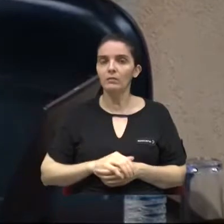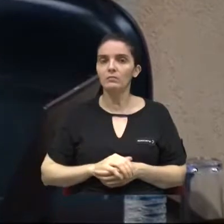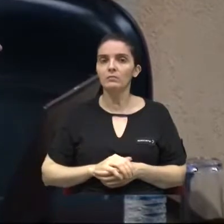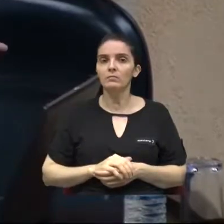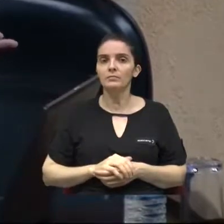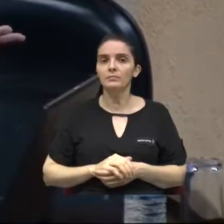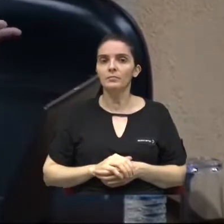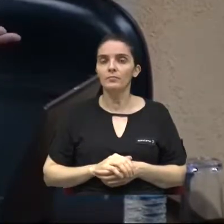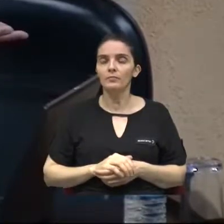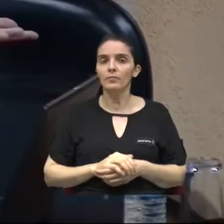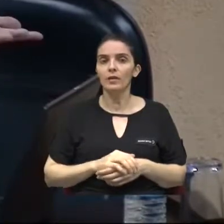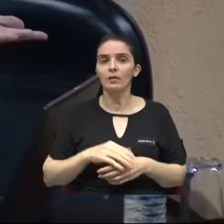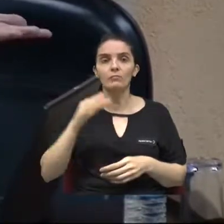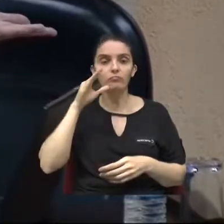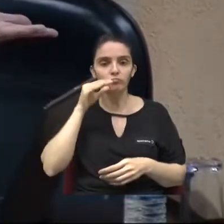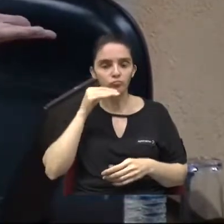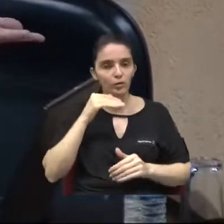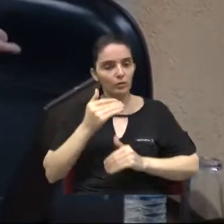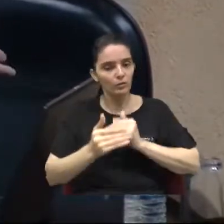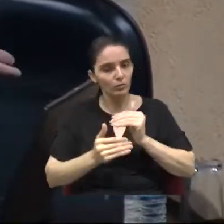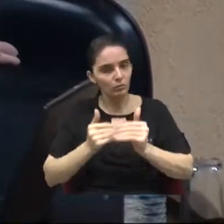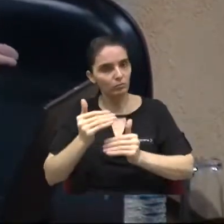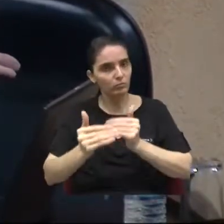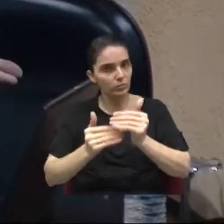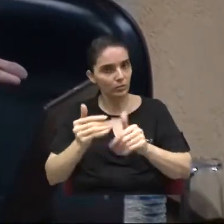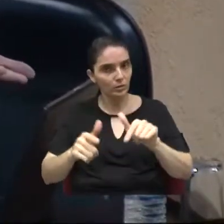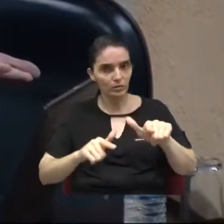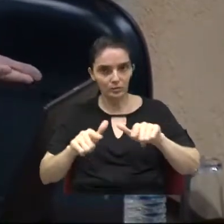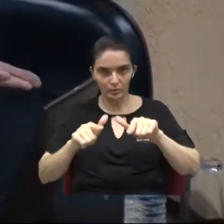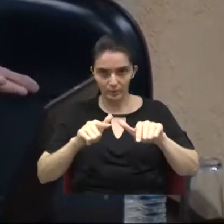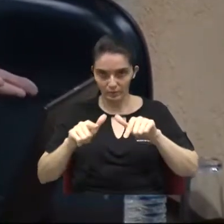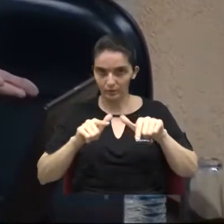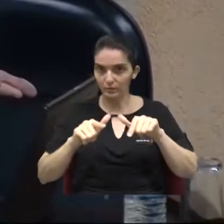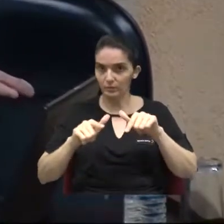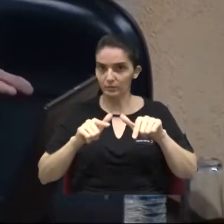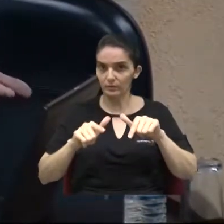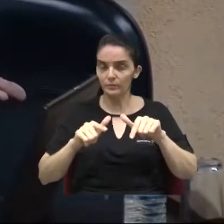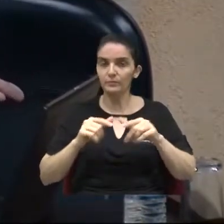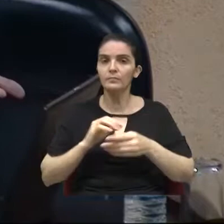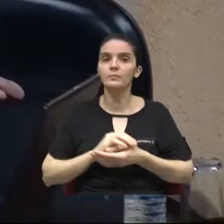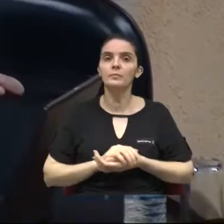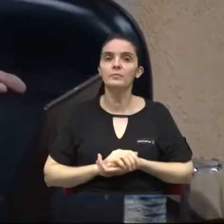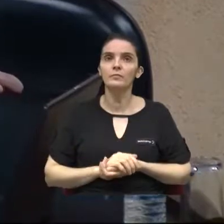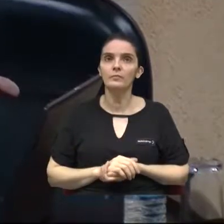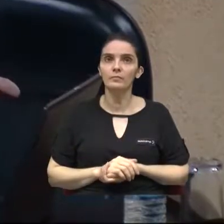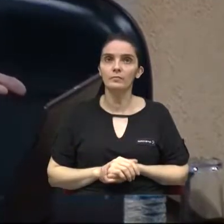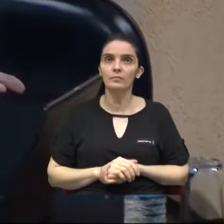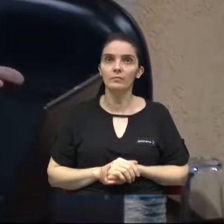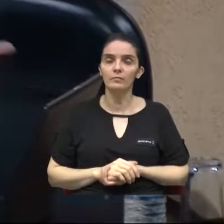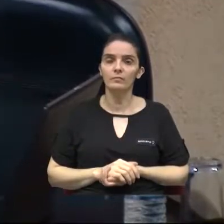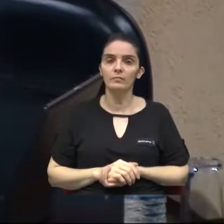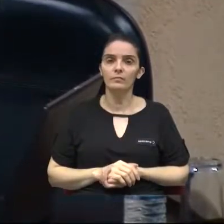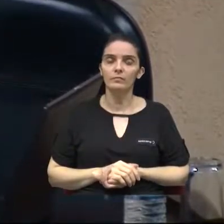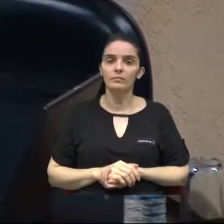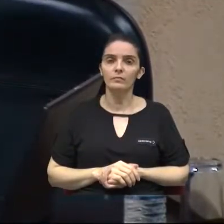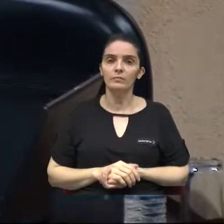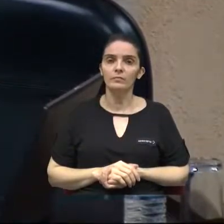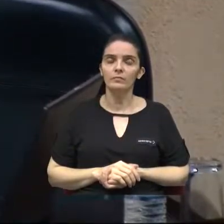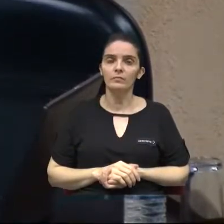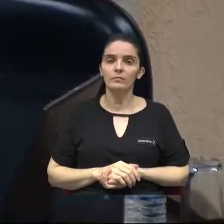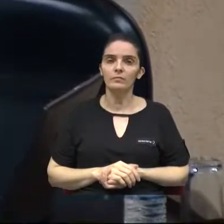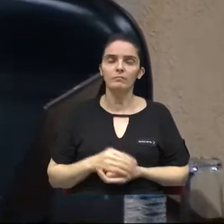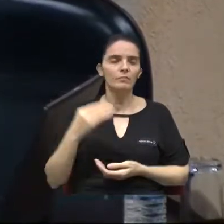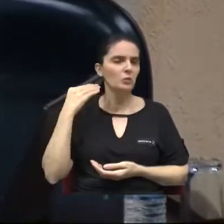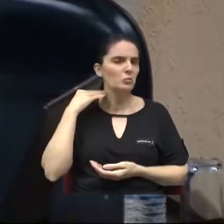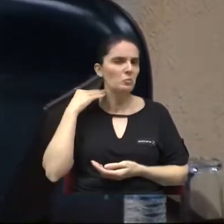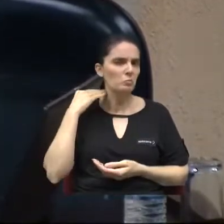mantido o serviço e, caso tivesse, seria aberto até uma conta, alguma coisa assim, se me lembro, numa reunião, e